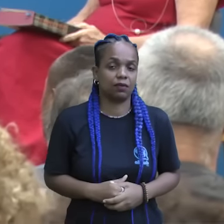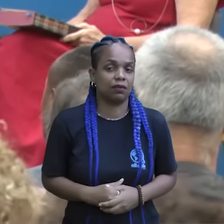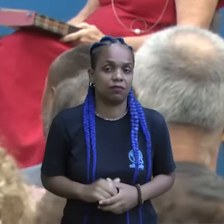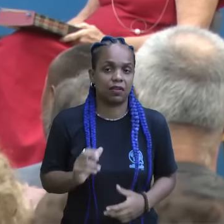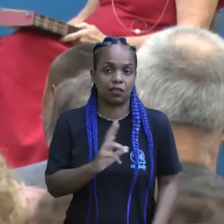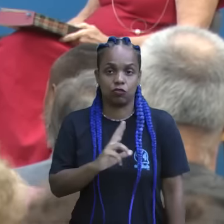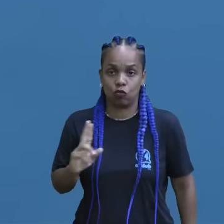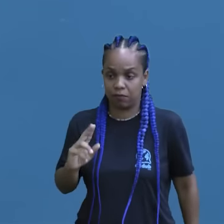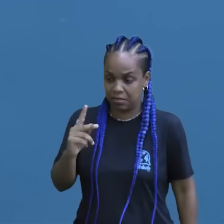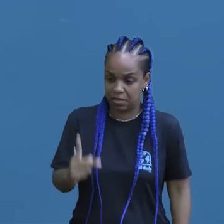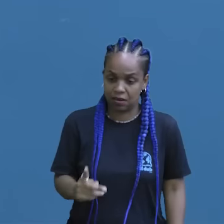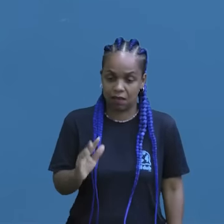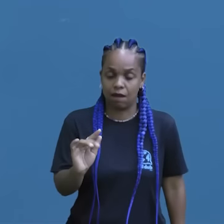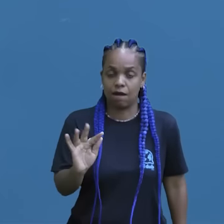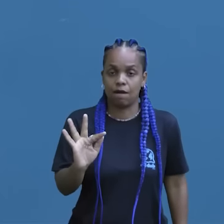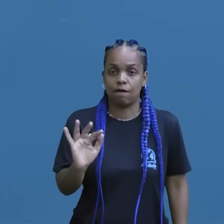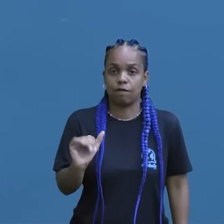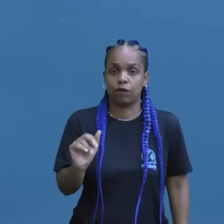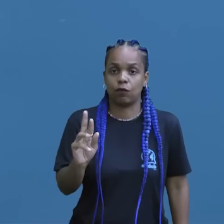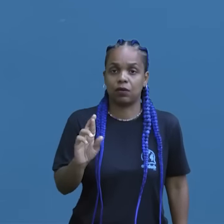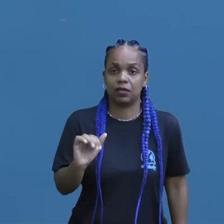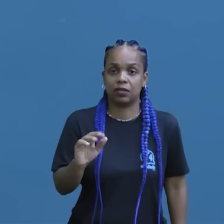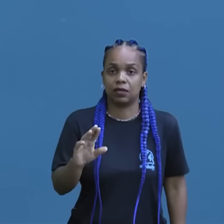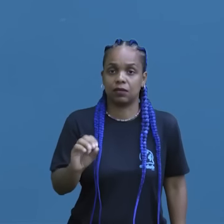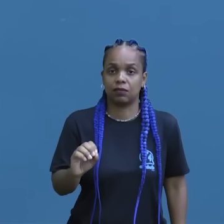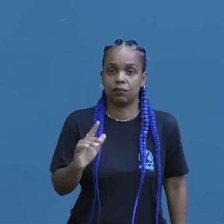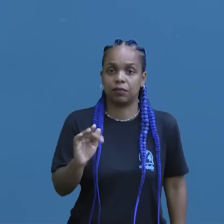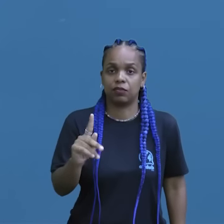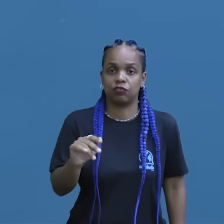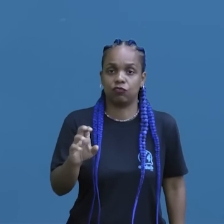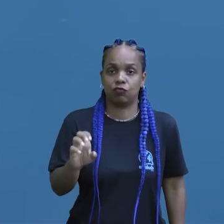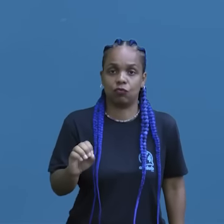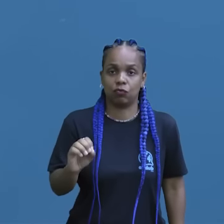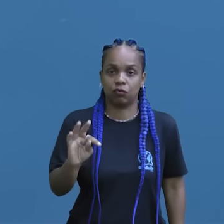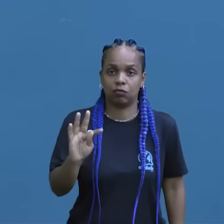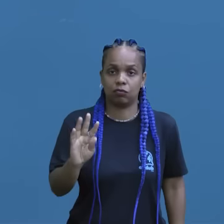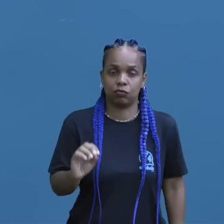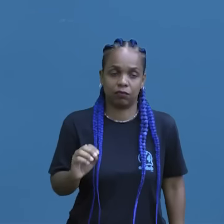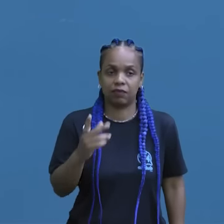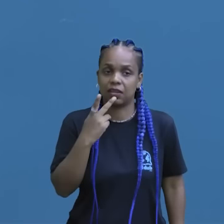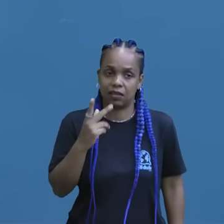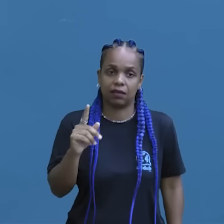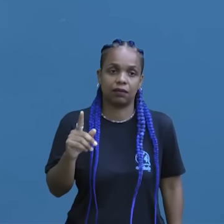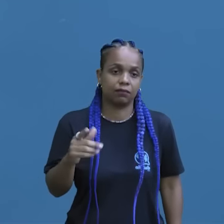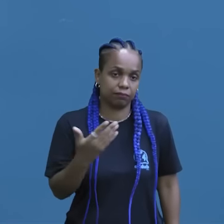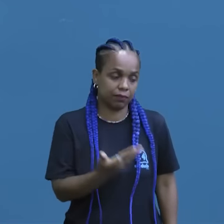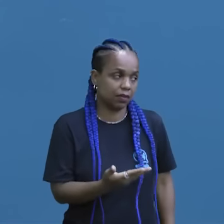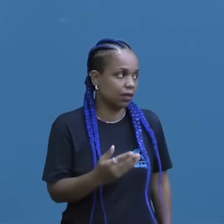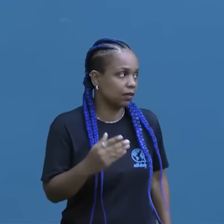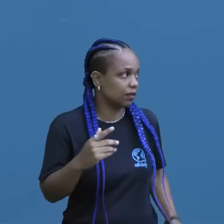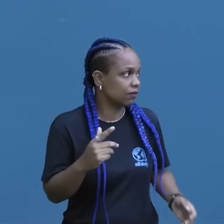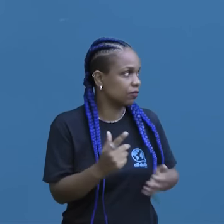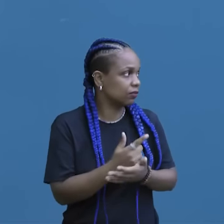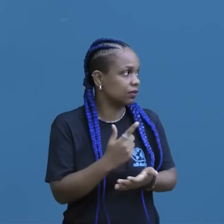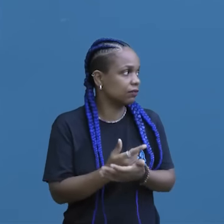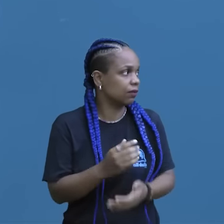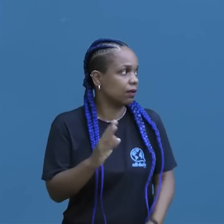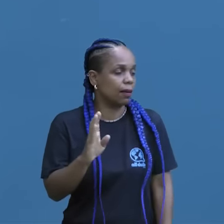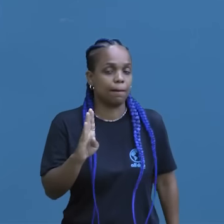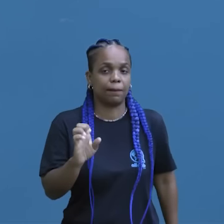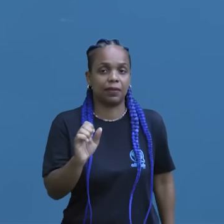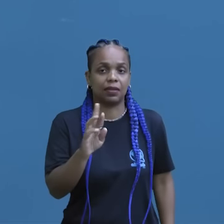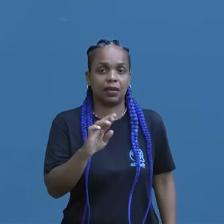do livro da Beatriz, é nessa seleção e prefácio que ela faz para a Global, né? Você tem aqui os títulos